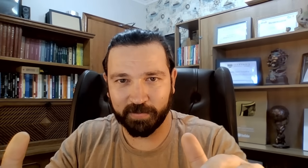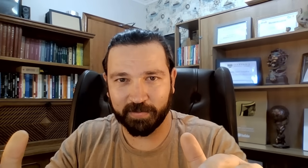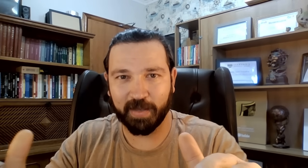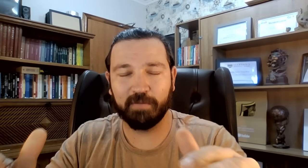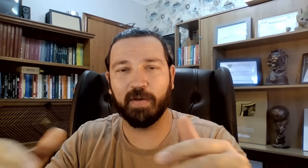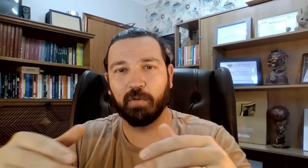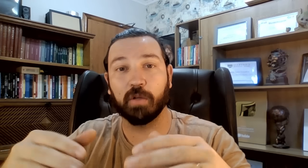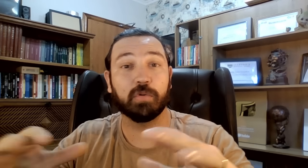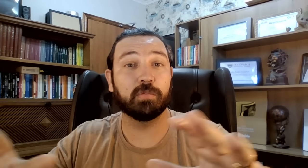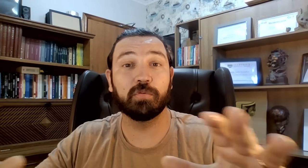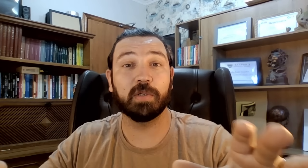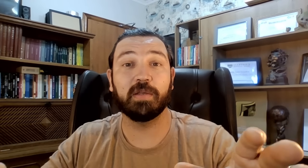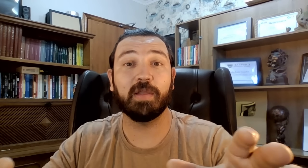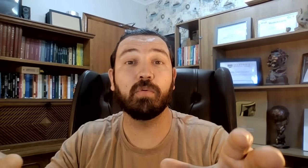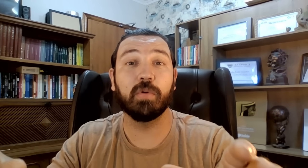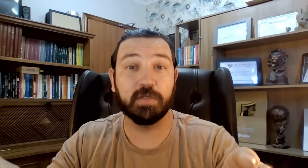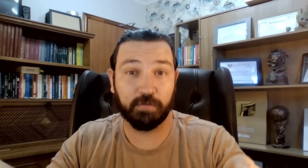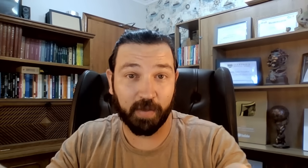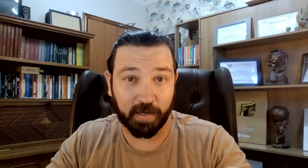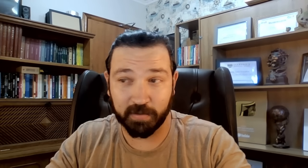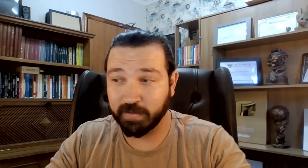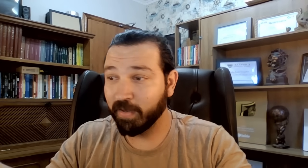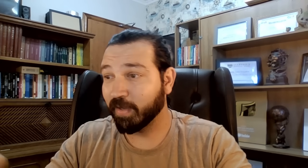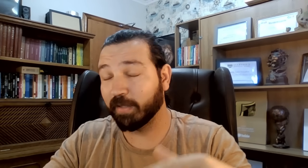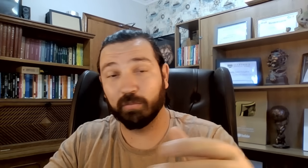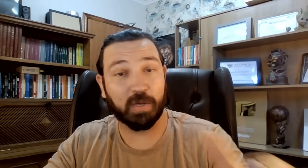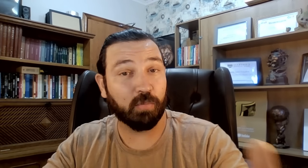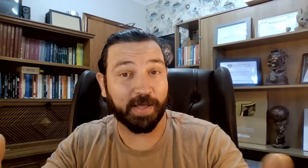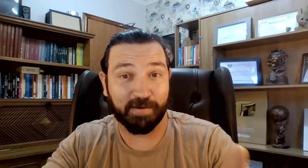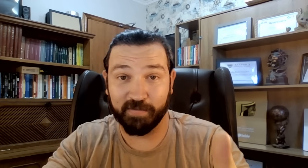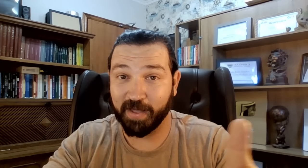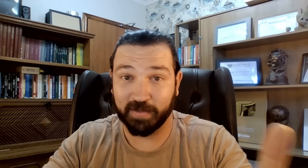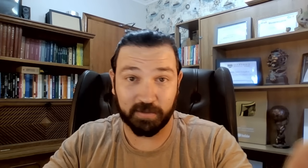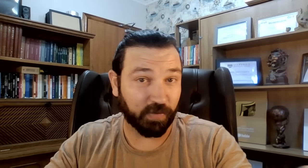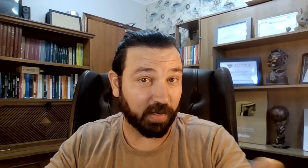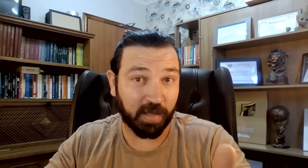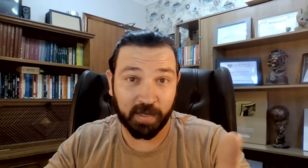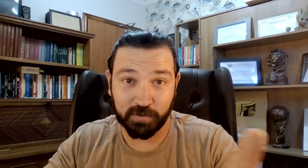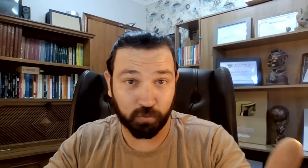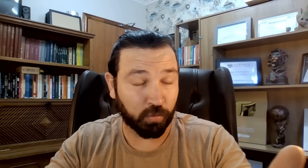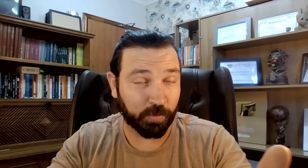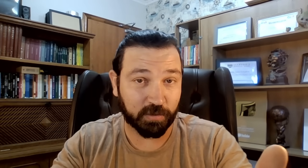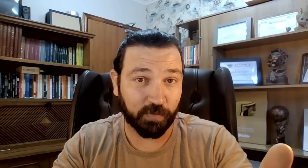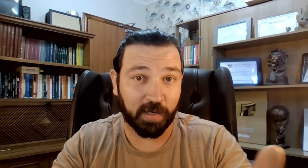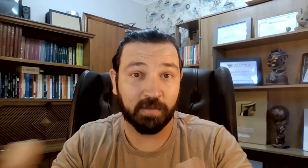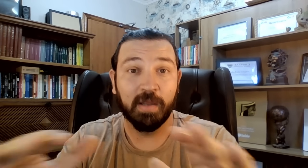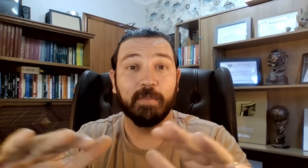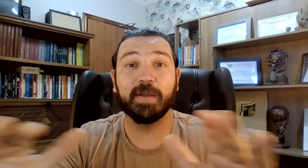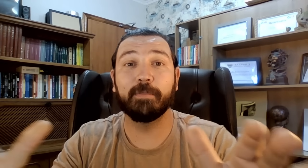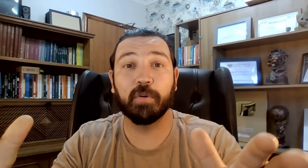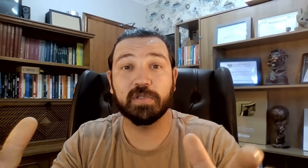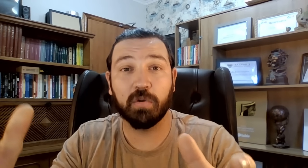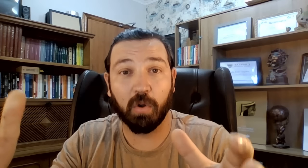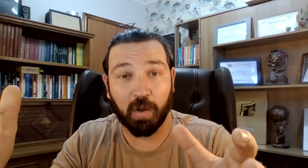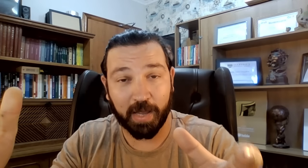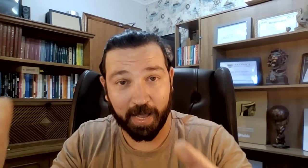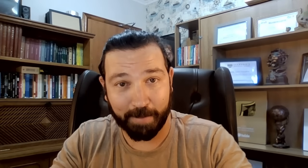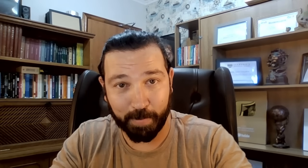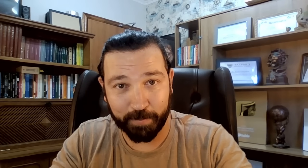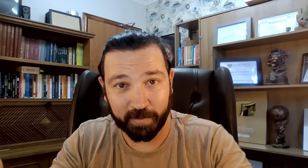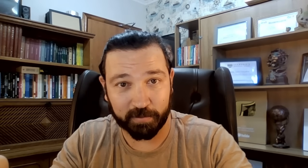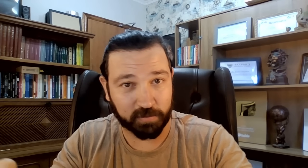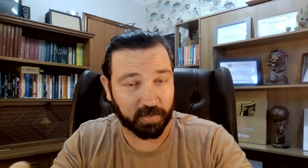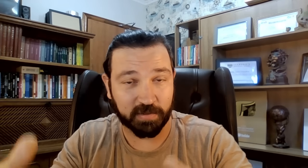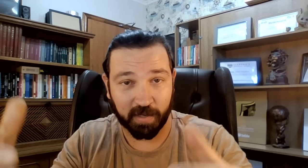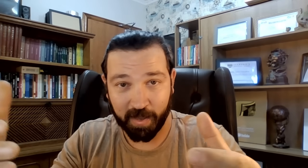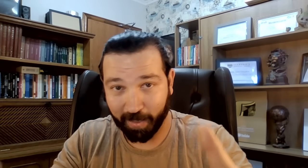num momento até ele falou ó todo mundo aqui tem cores diferentes cada um tá com a gravata diferente num momento diferente mas depois que coloca a